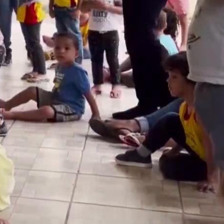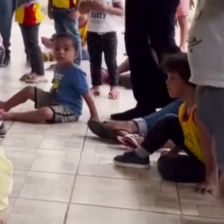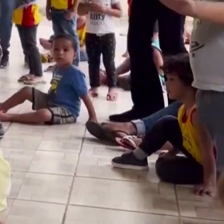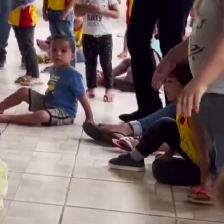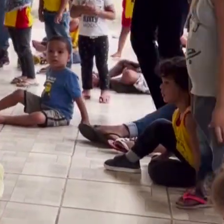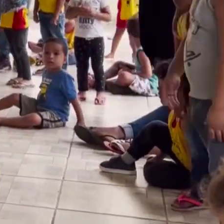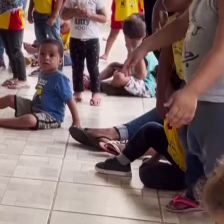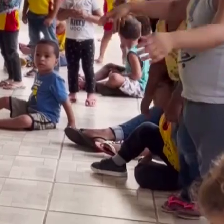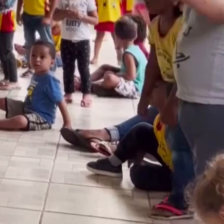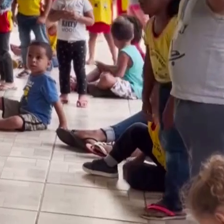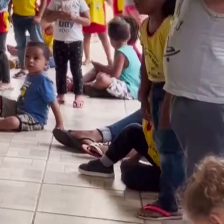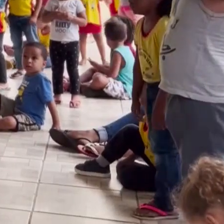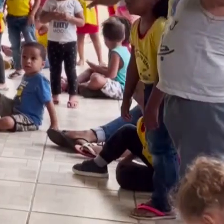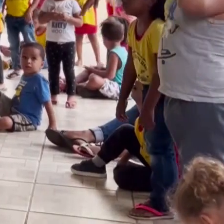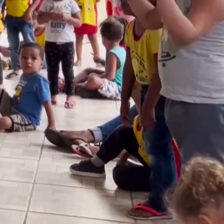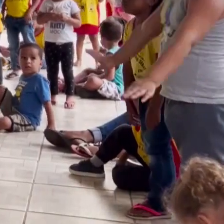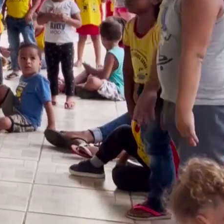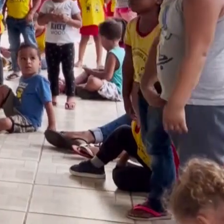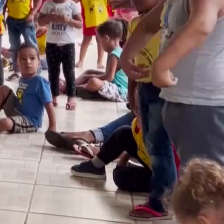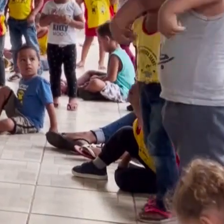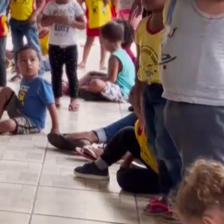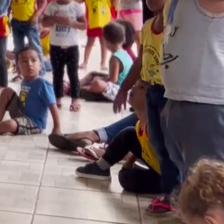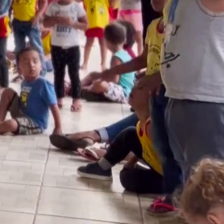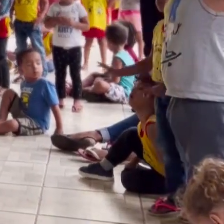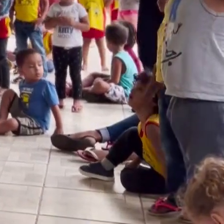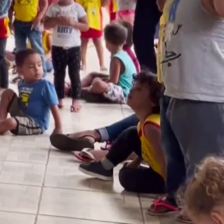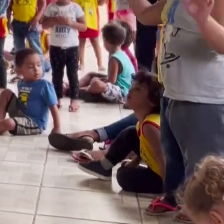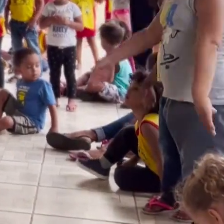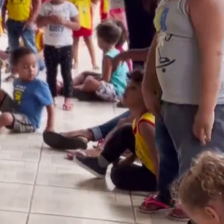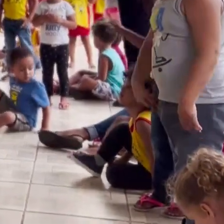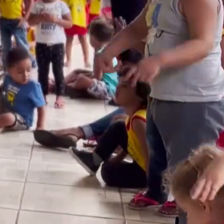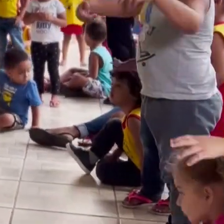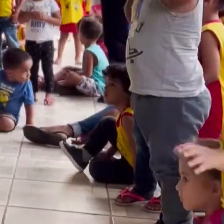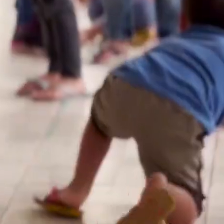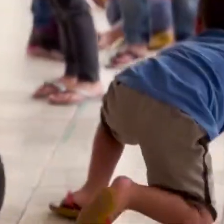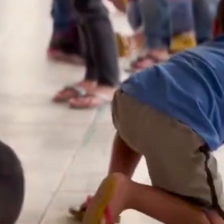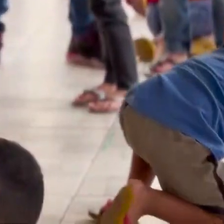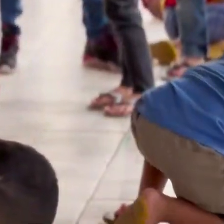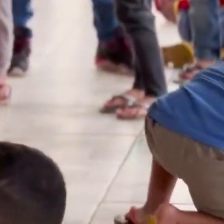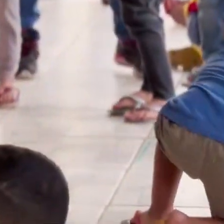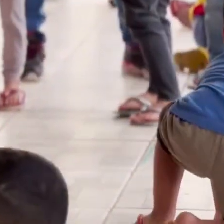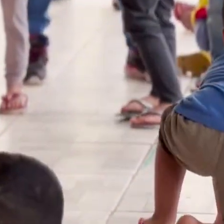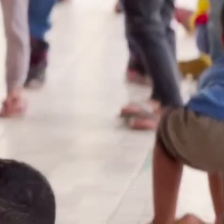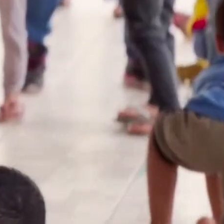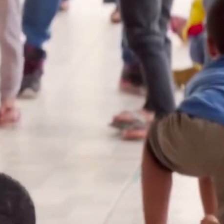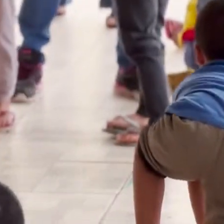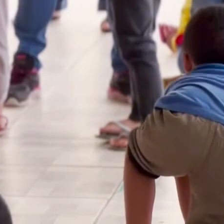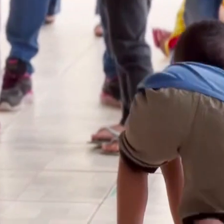Abelha rainha está sempre cansada,